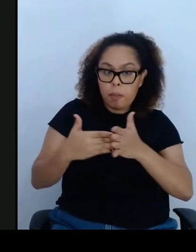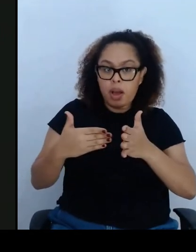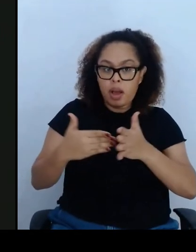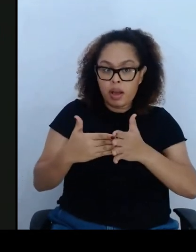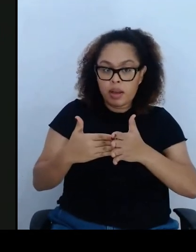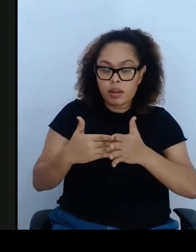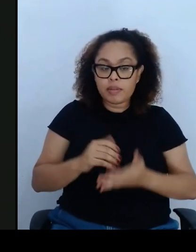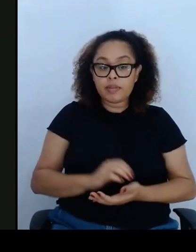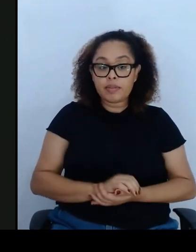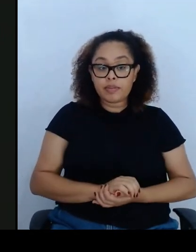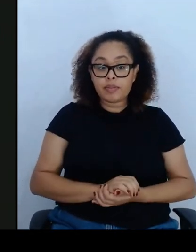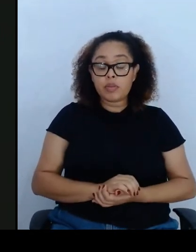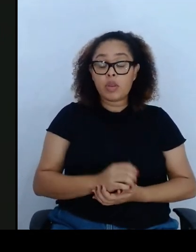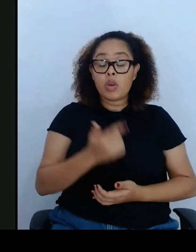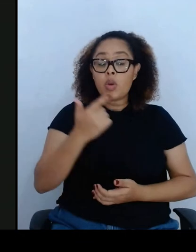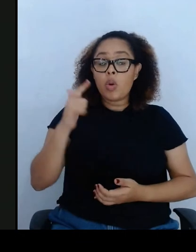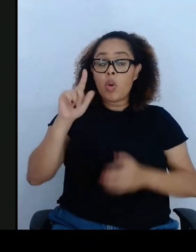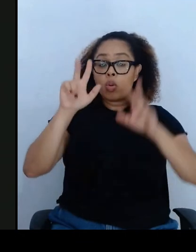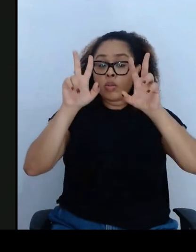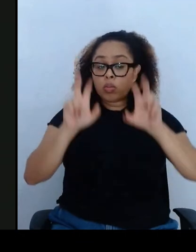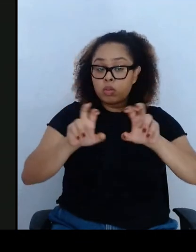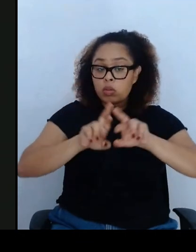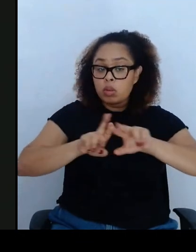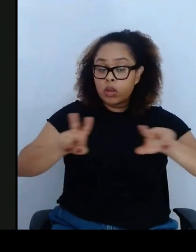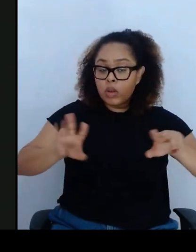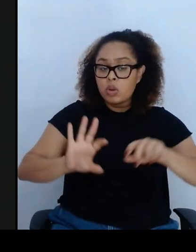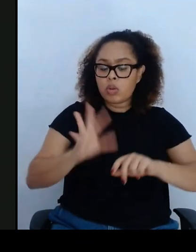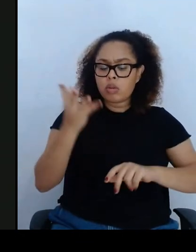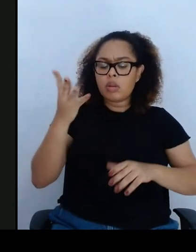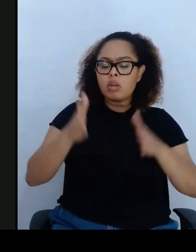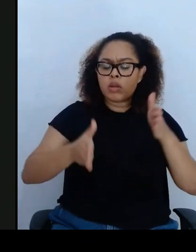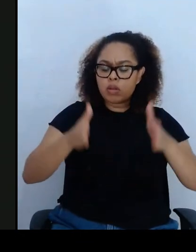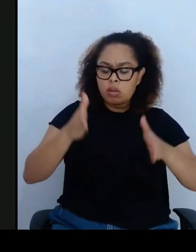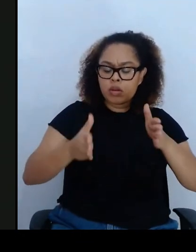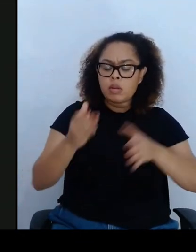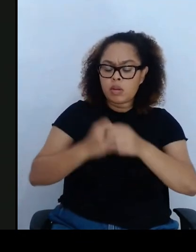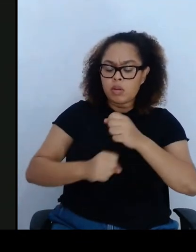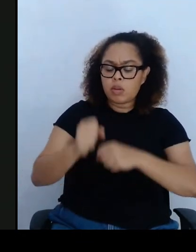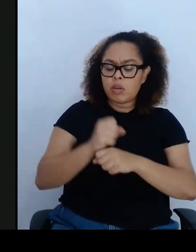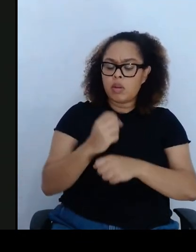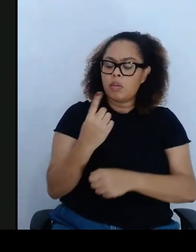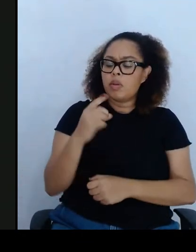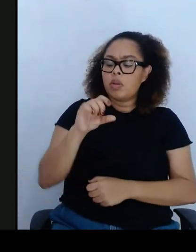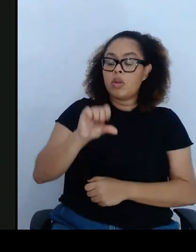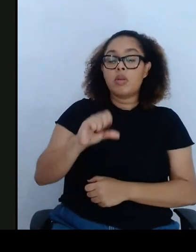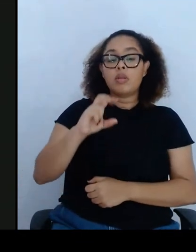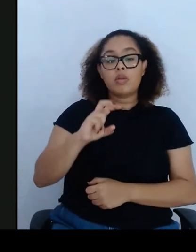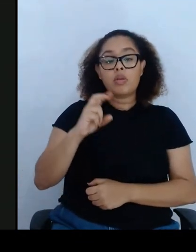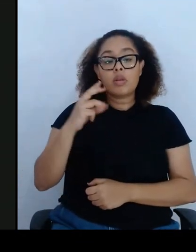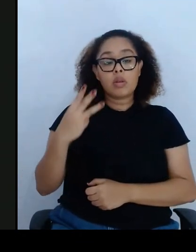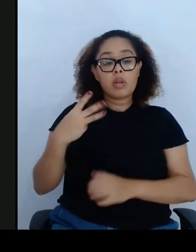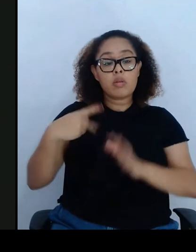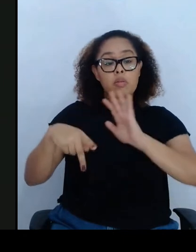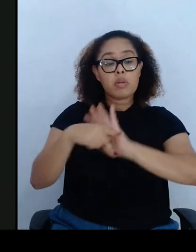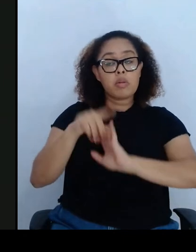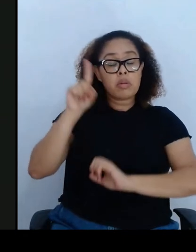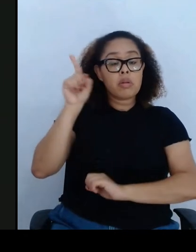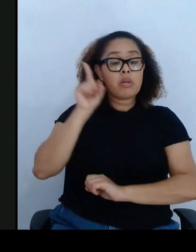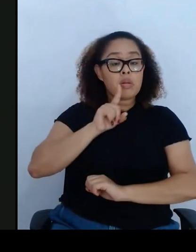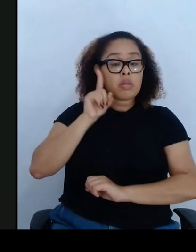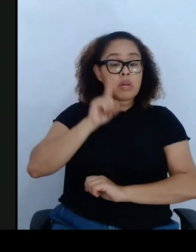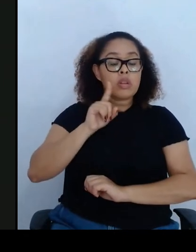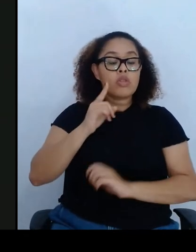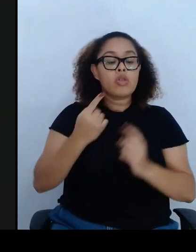outros fatos outras coisas que aconteceram nessa época em 1953 nos Estados Unidos sempre havia relações muito